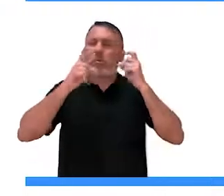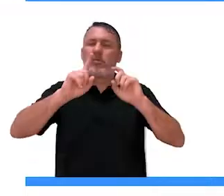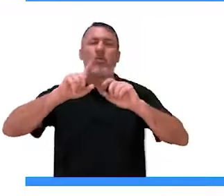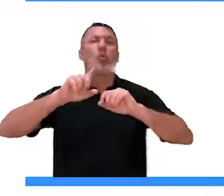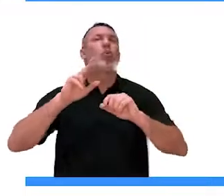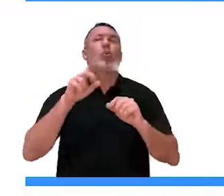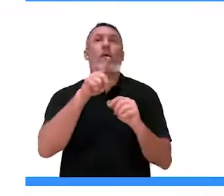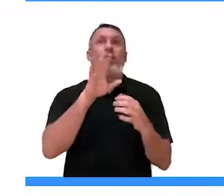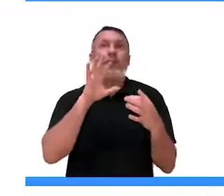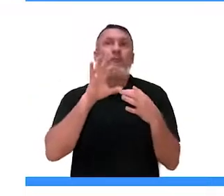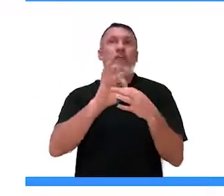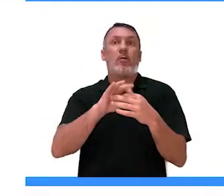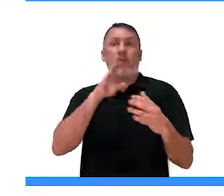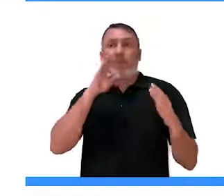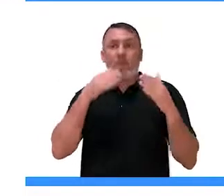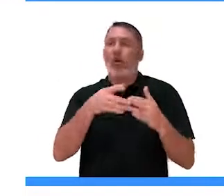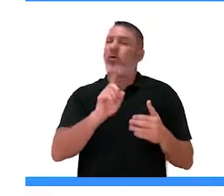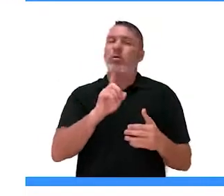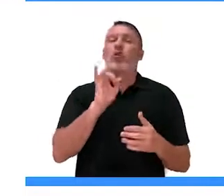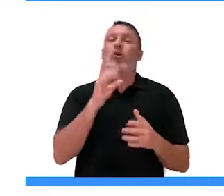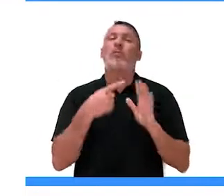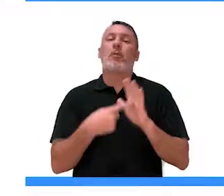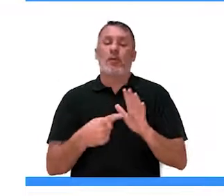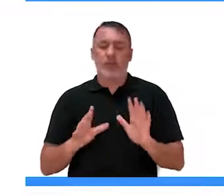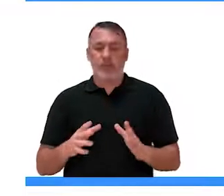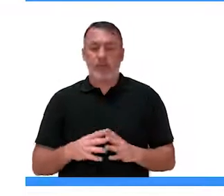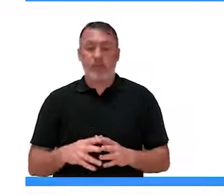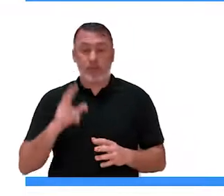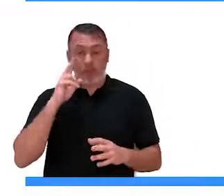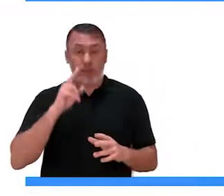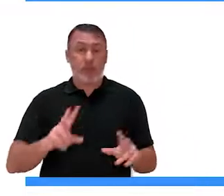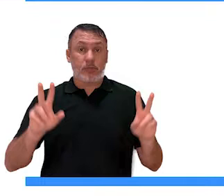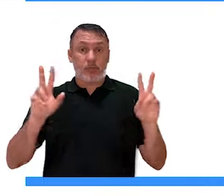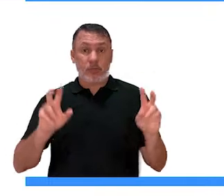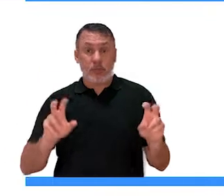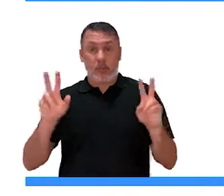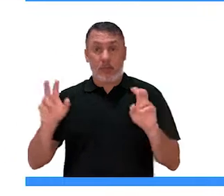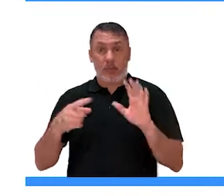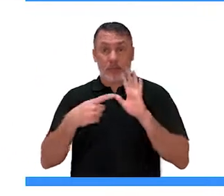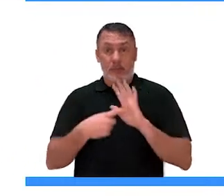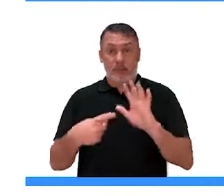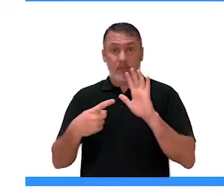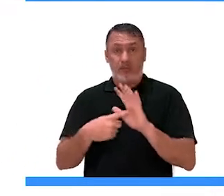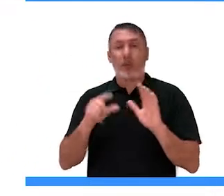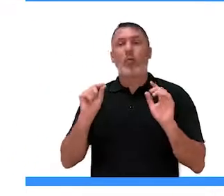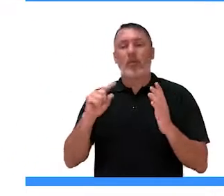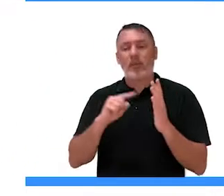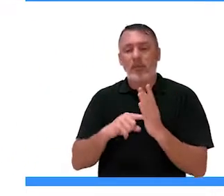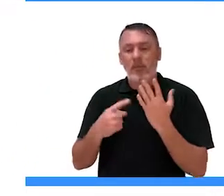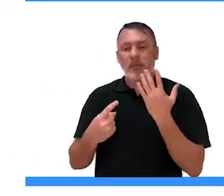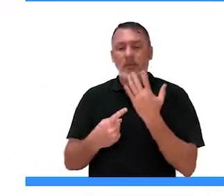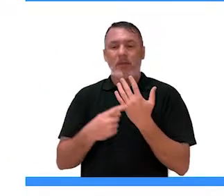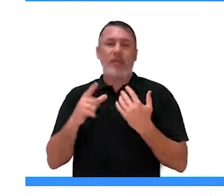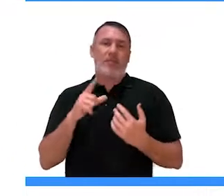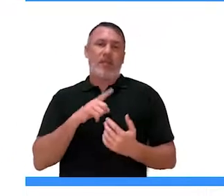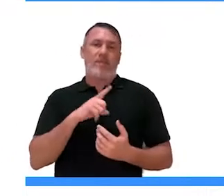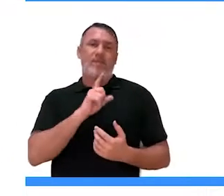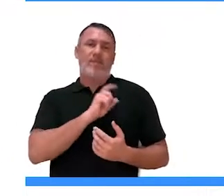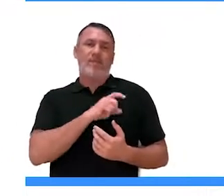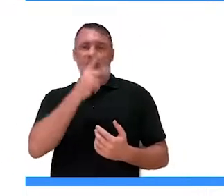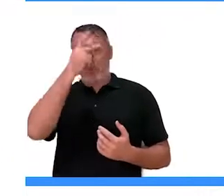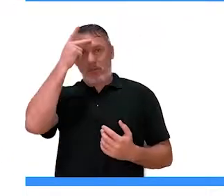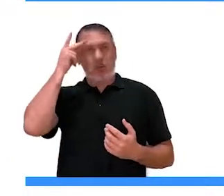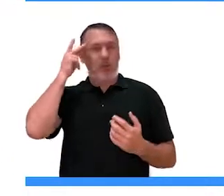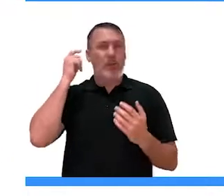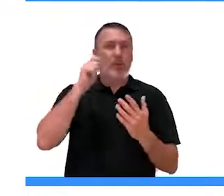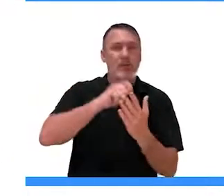porque as questões elas não vão focar nisso. Vamos ver, as aspas sinalizam expressões metafóricas empregadas intencionalmente pelo autor